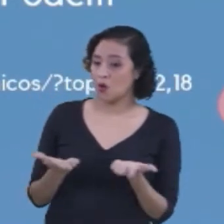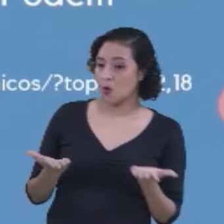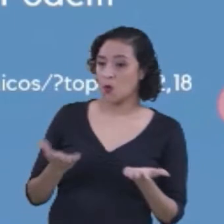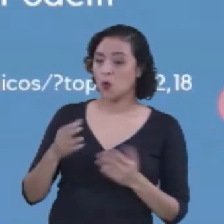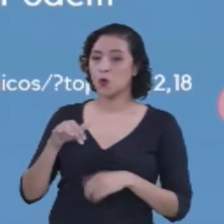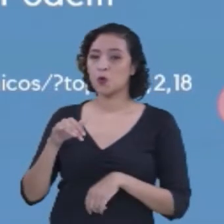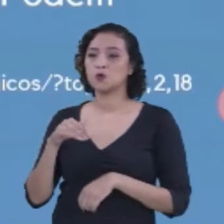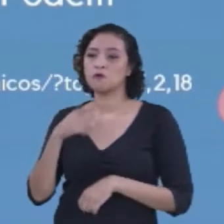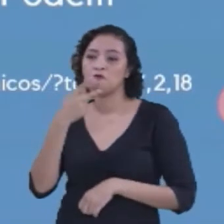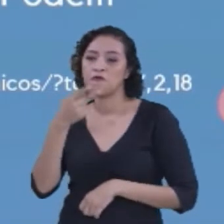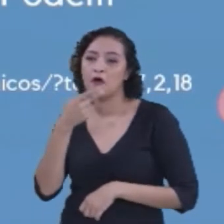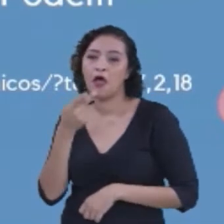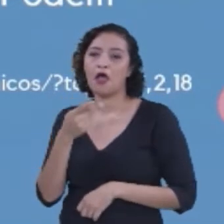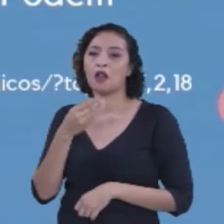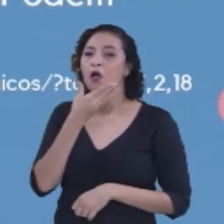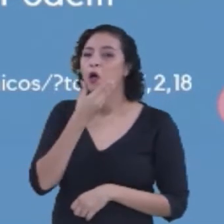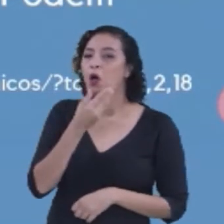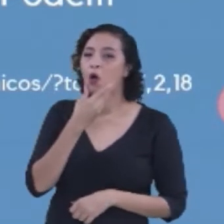redes sociais, no Twitter,